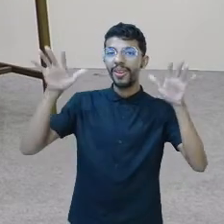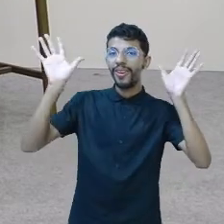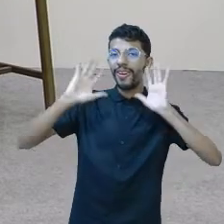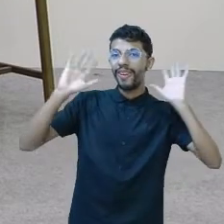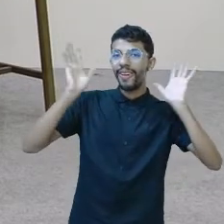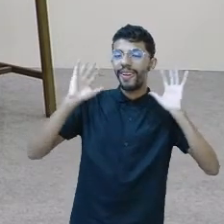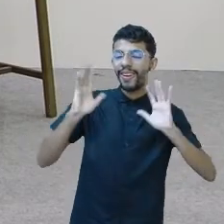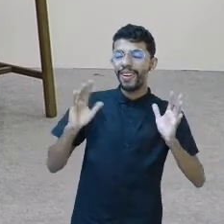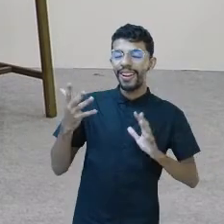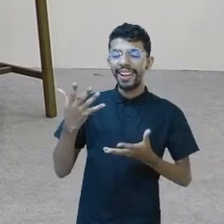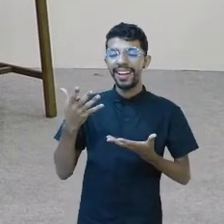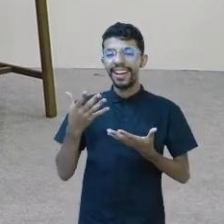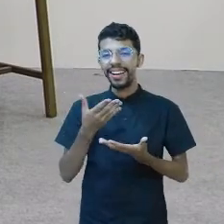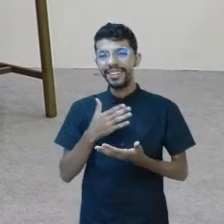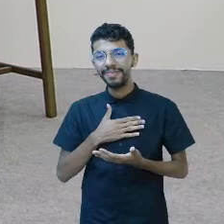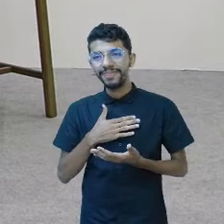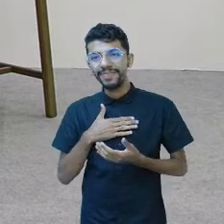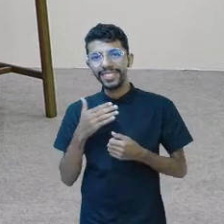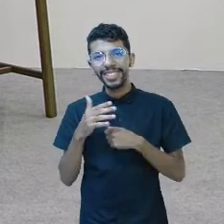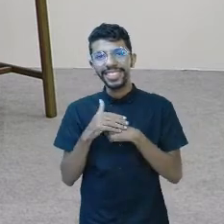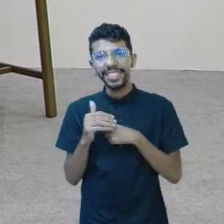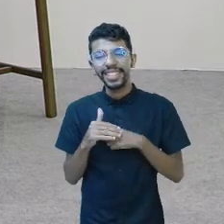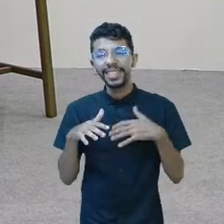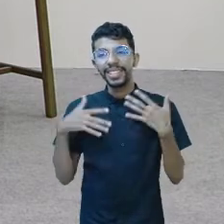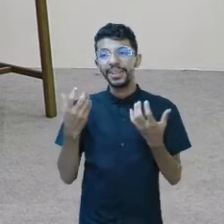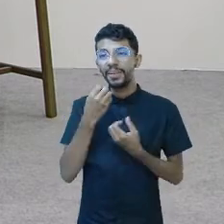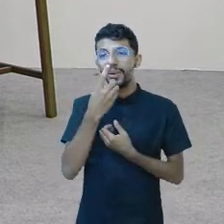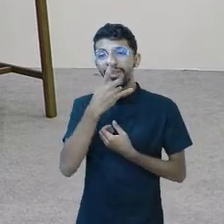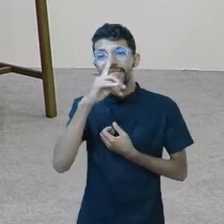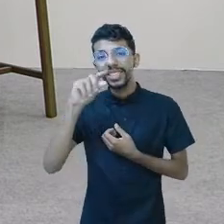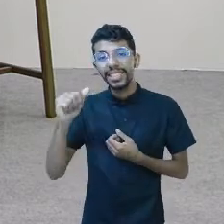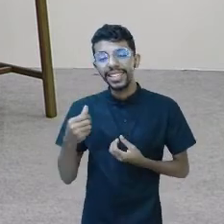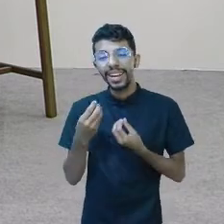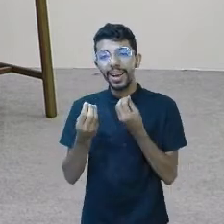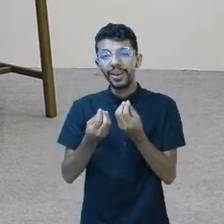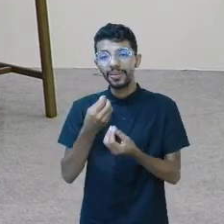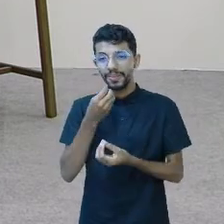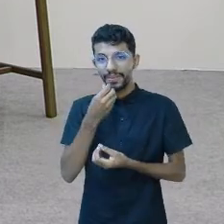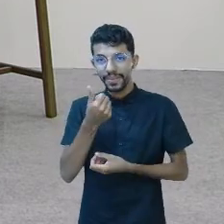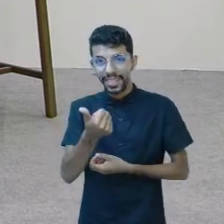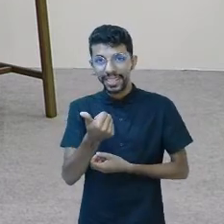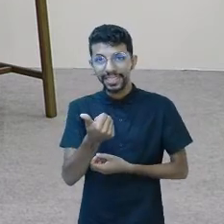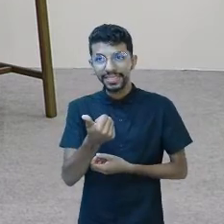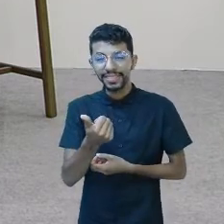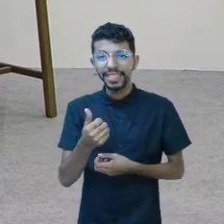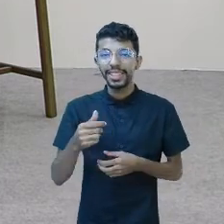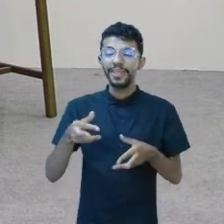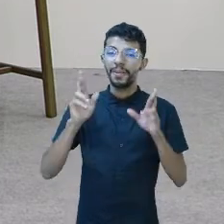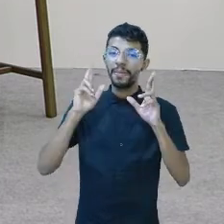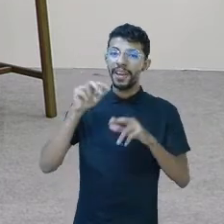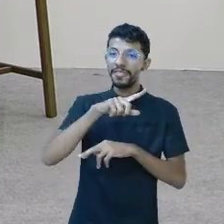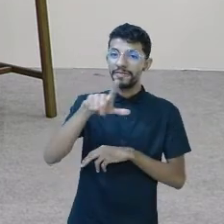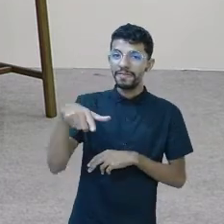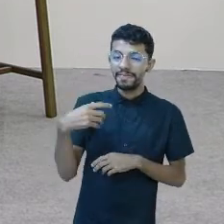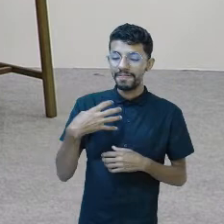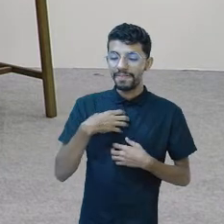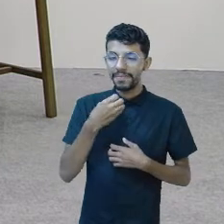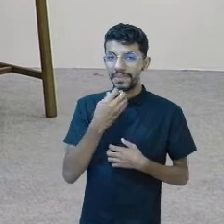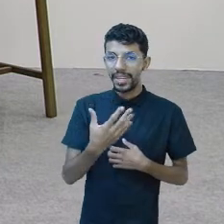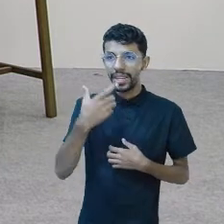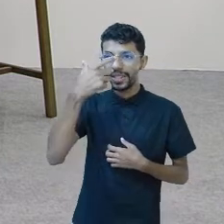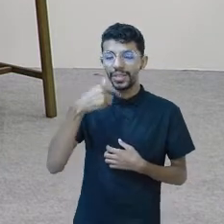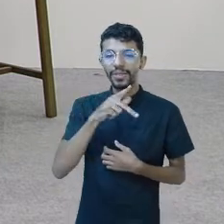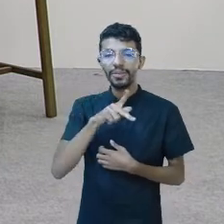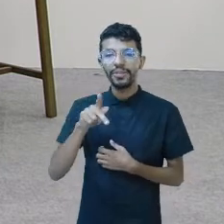Olá, meus queridos, bom dia! Como vocês estão? Eu espero que vocês estejam todos muito bem. Eu sou a professora